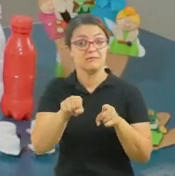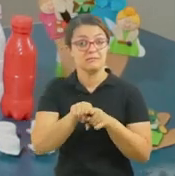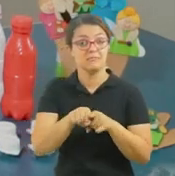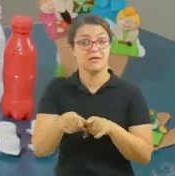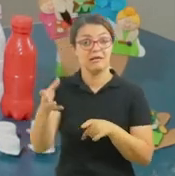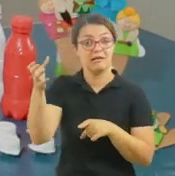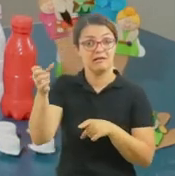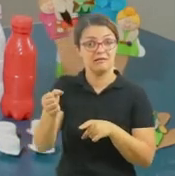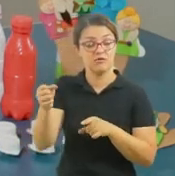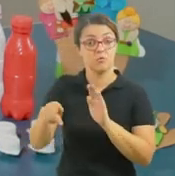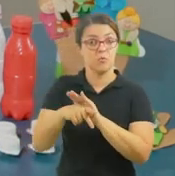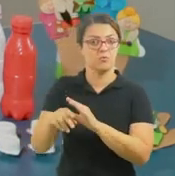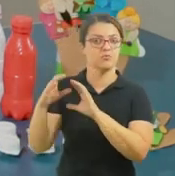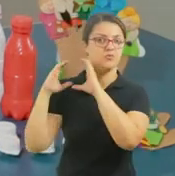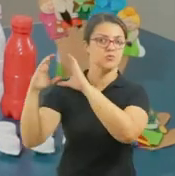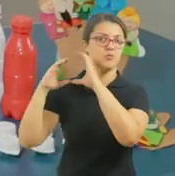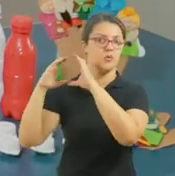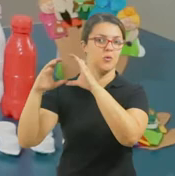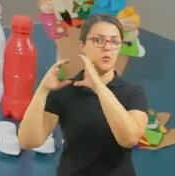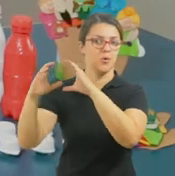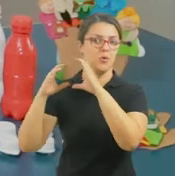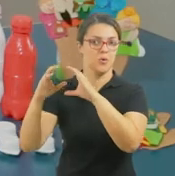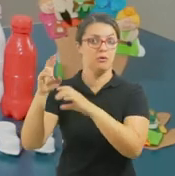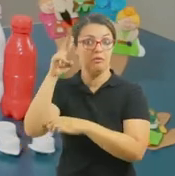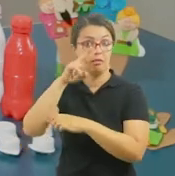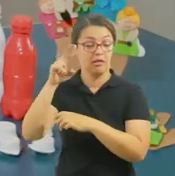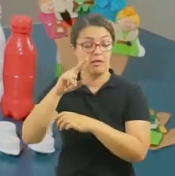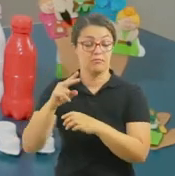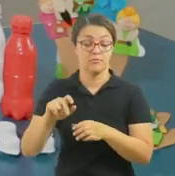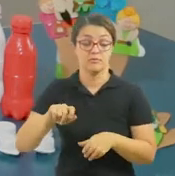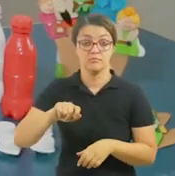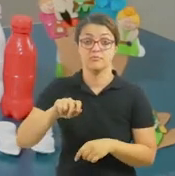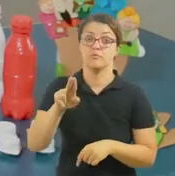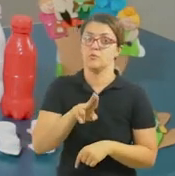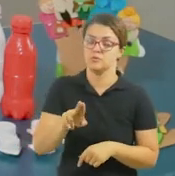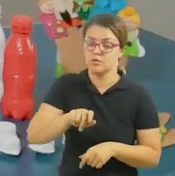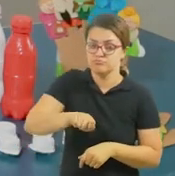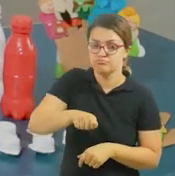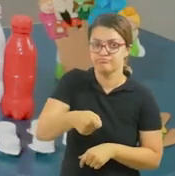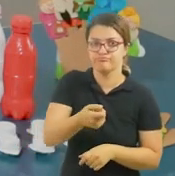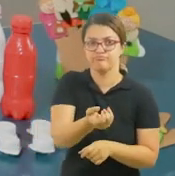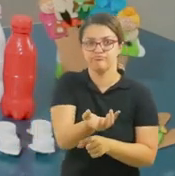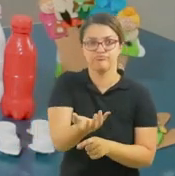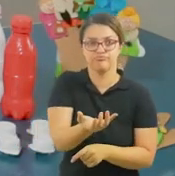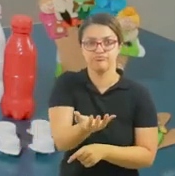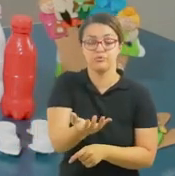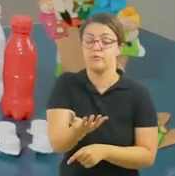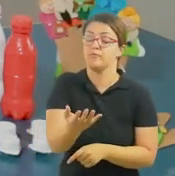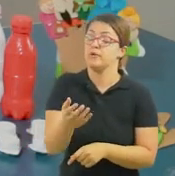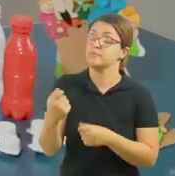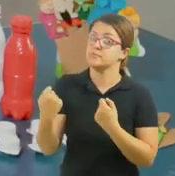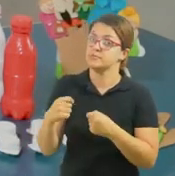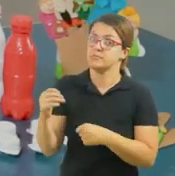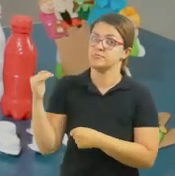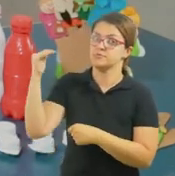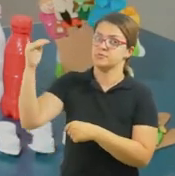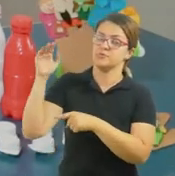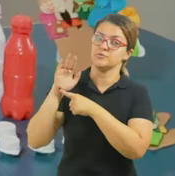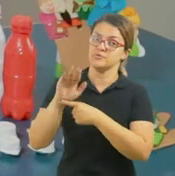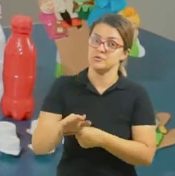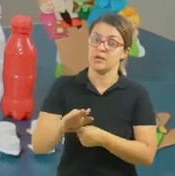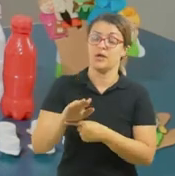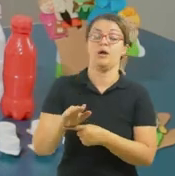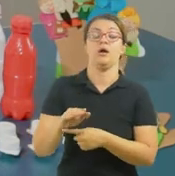Não esqueça que para fazer essa receita, ela é feita no fogo, então você vai precisar da ajuda de um adulto, tá bom? Depois não esqueça de